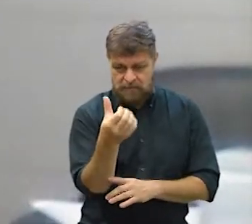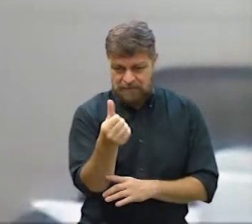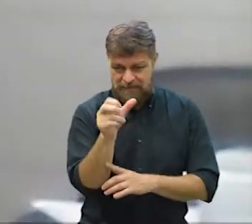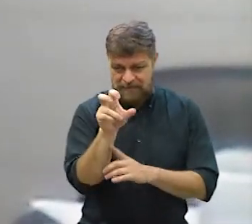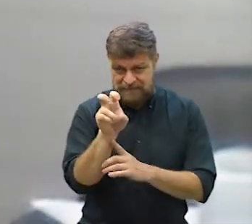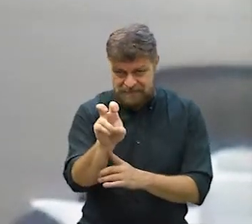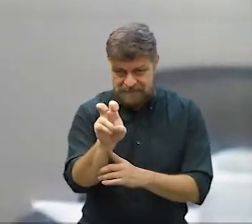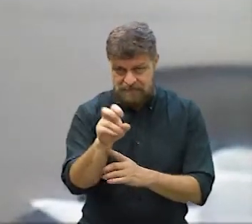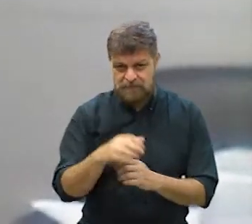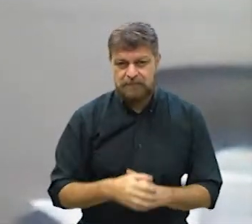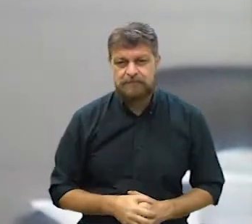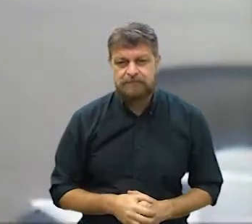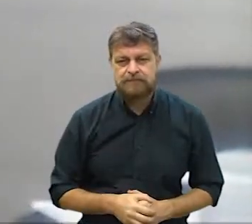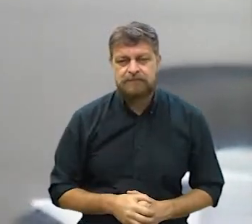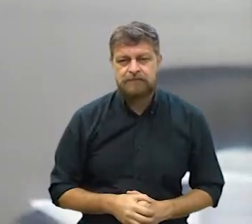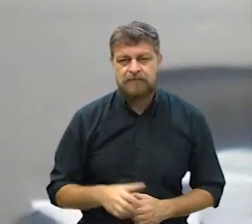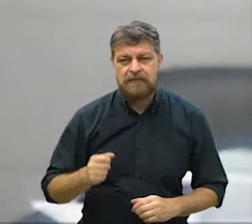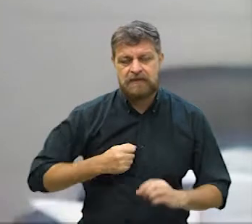13.465